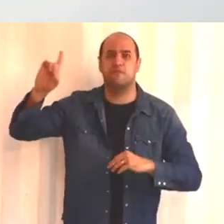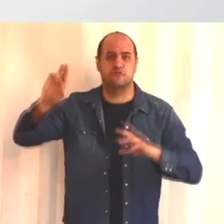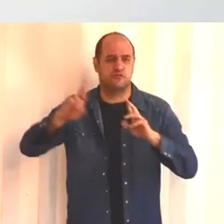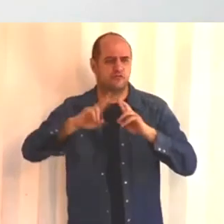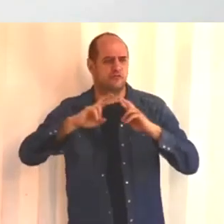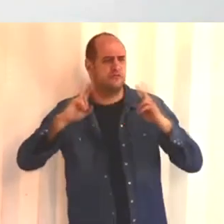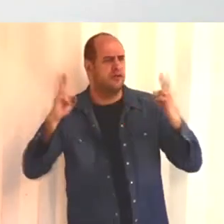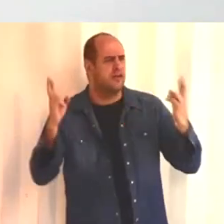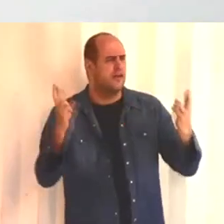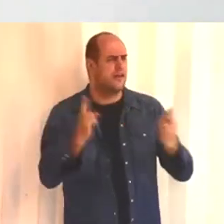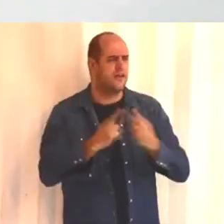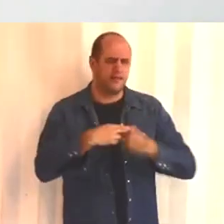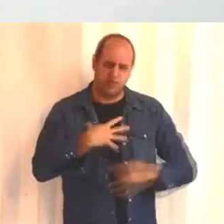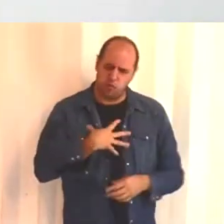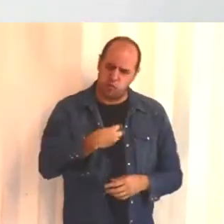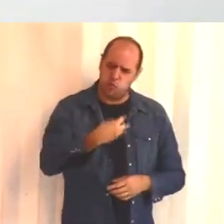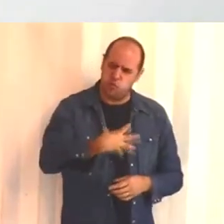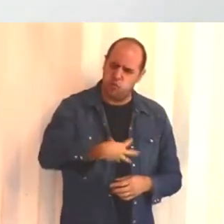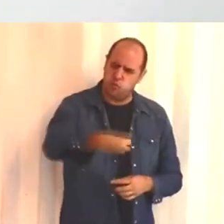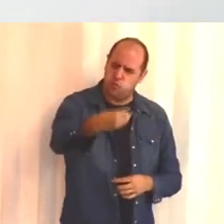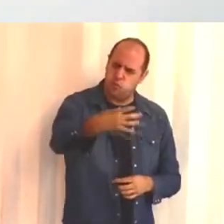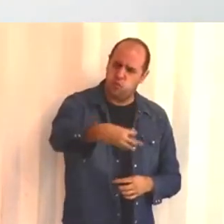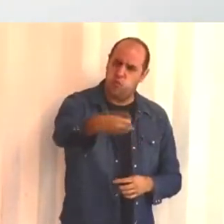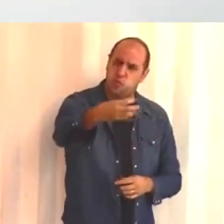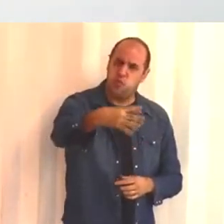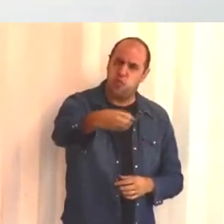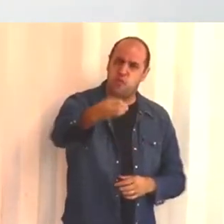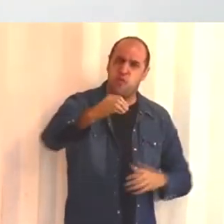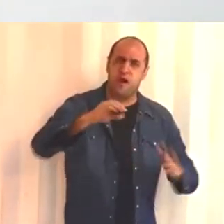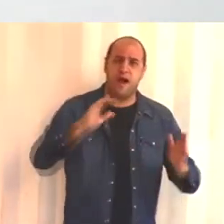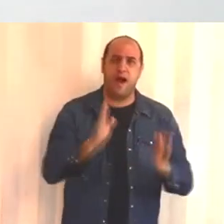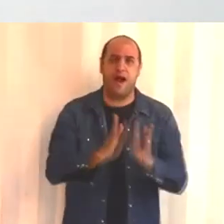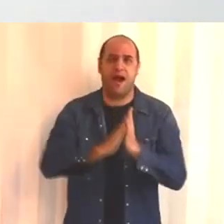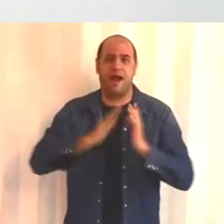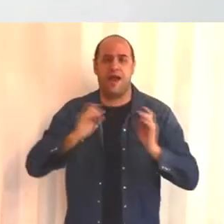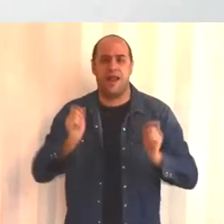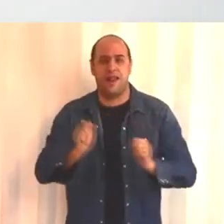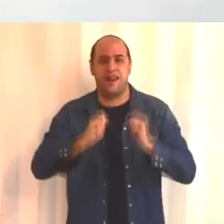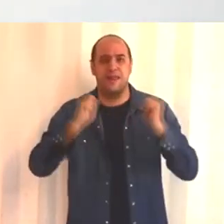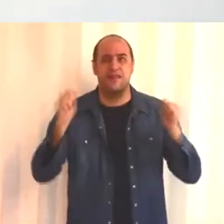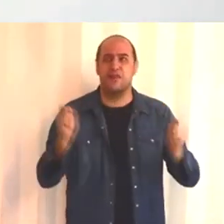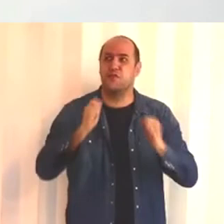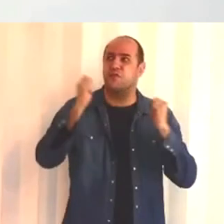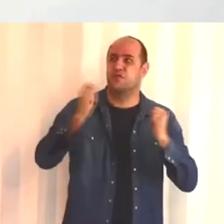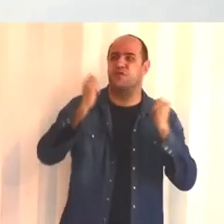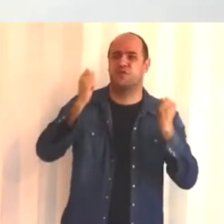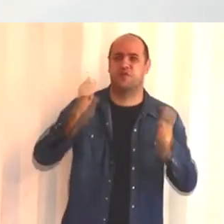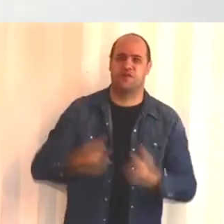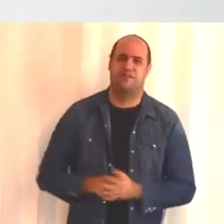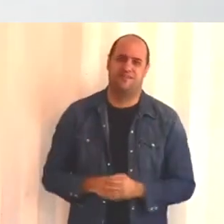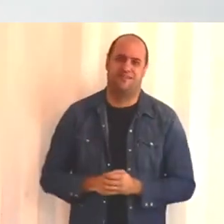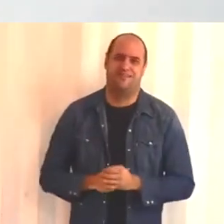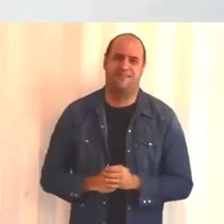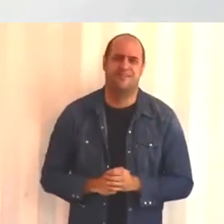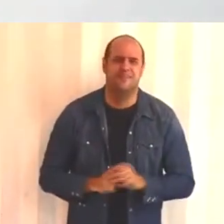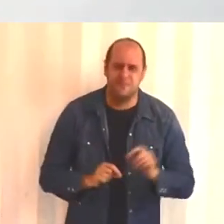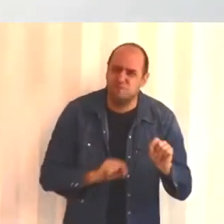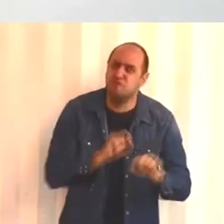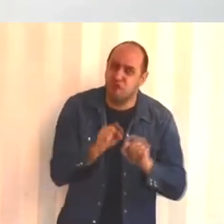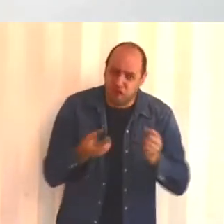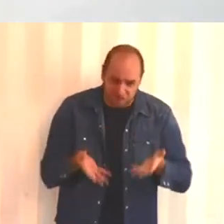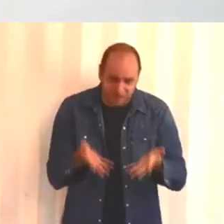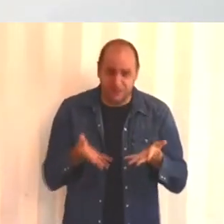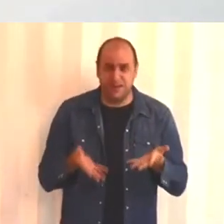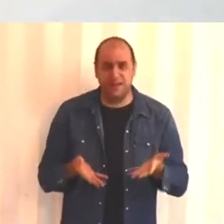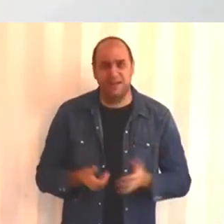reina de geração em geração. Aleluia. Tantos motivos para louvar a Deus, não, irmãos?